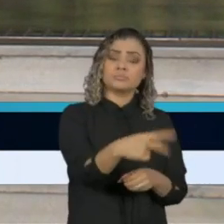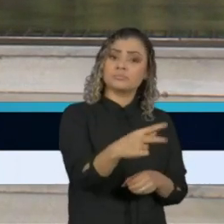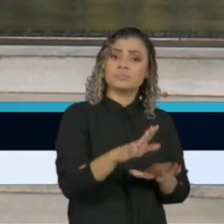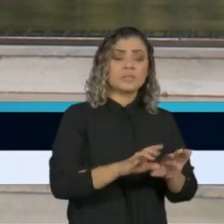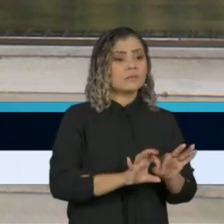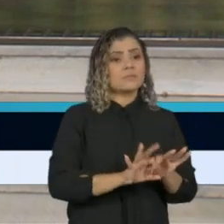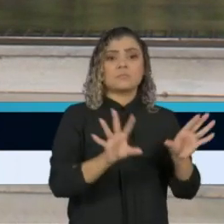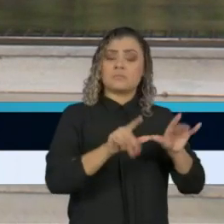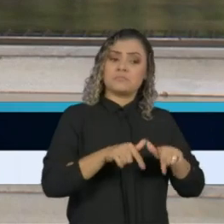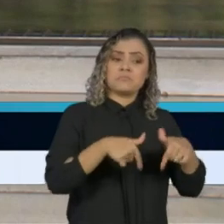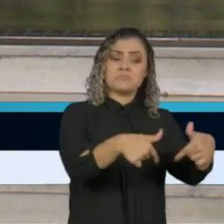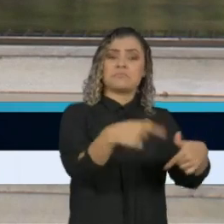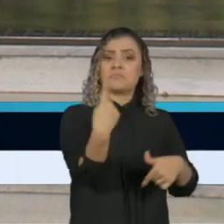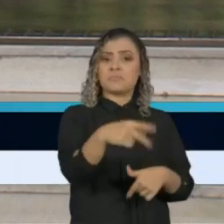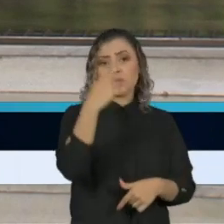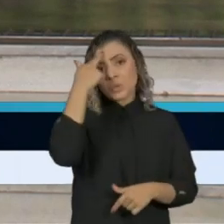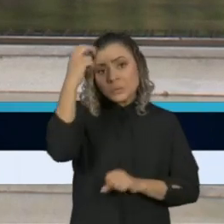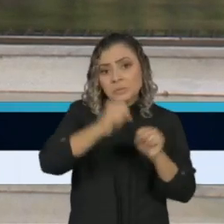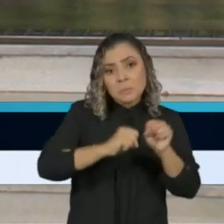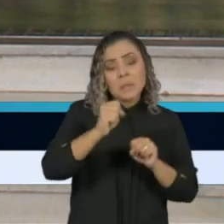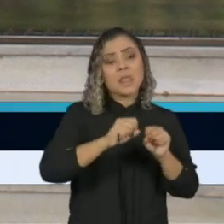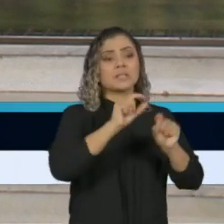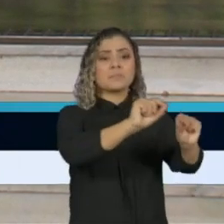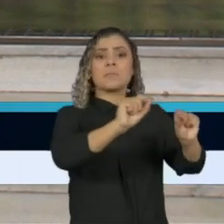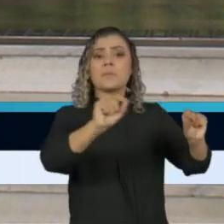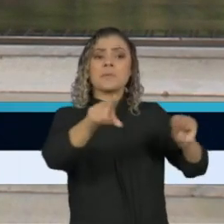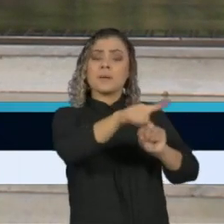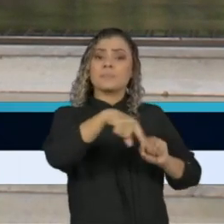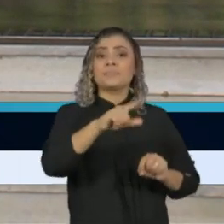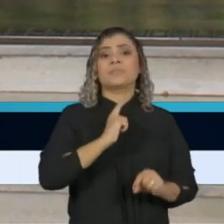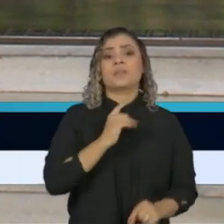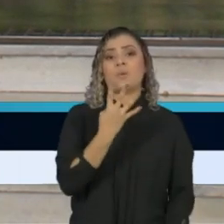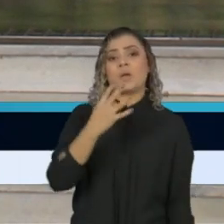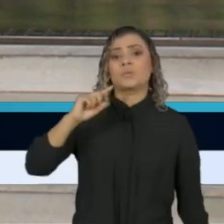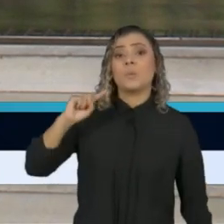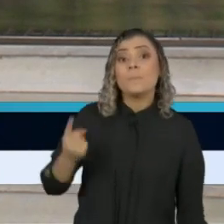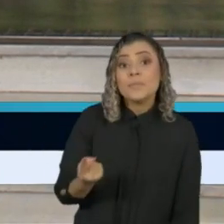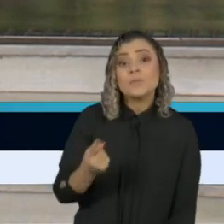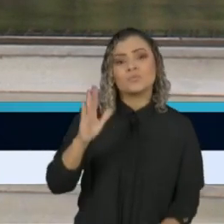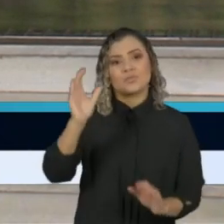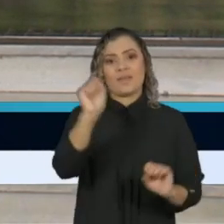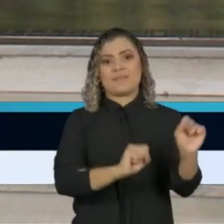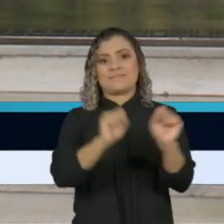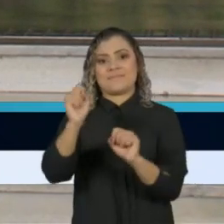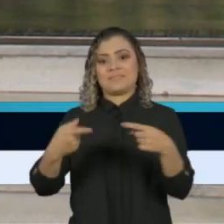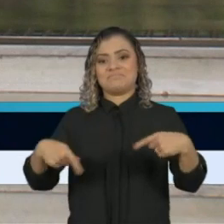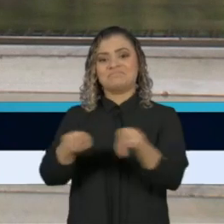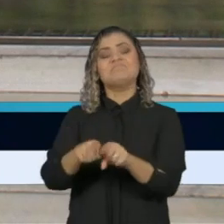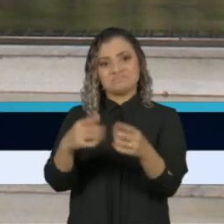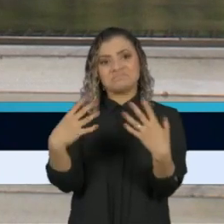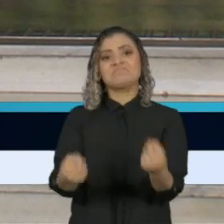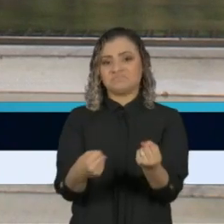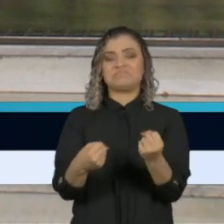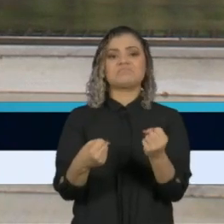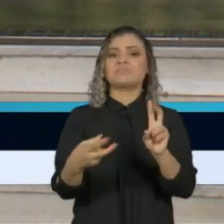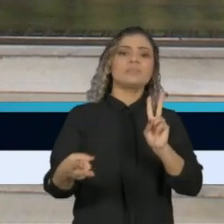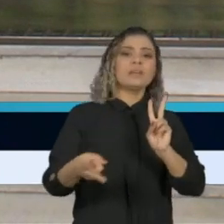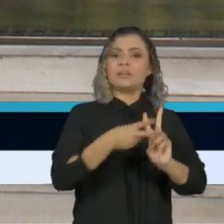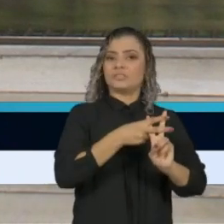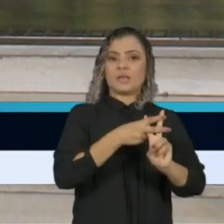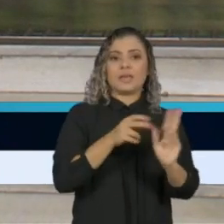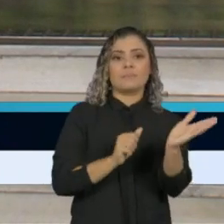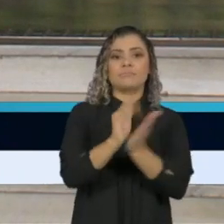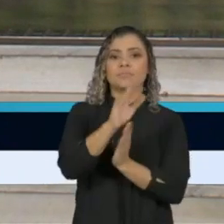por dirigentes empresariais, por empresários, e que hoje já tem mais de 4.000 empresas que assumiram este